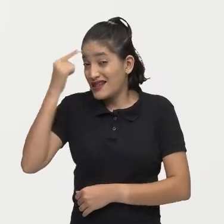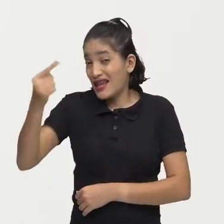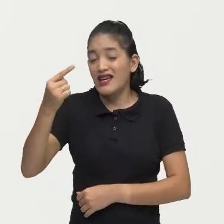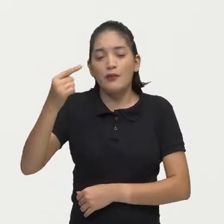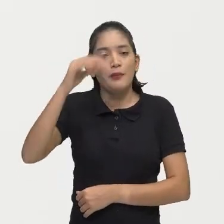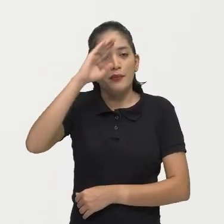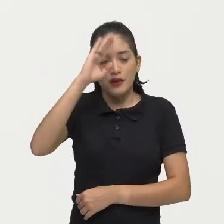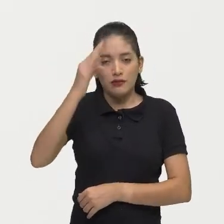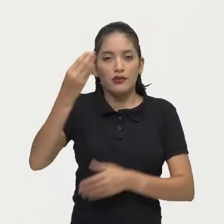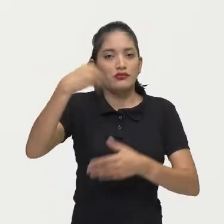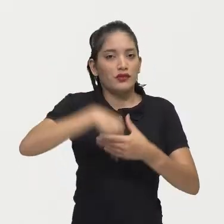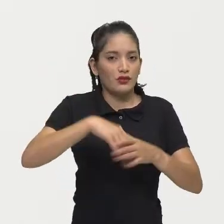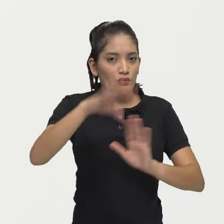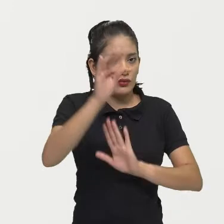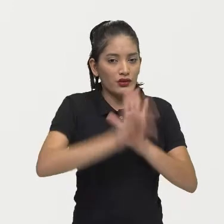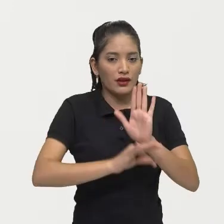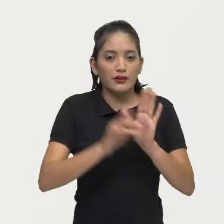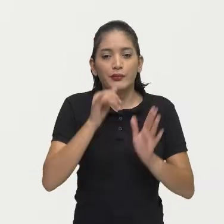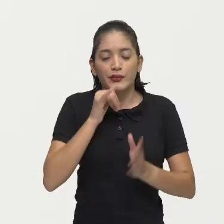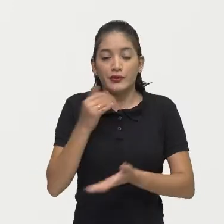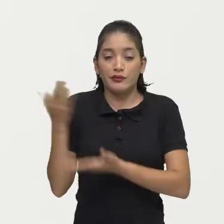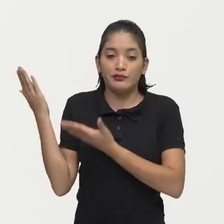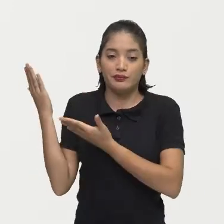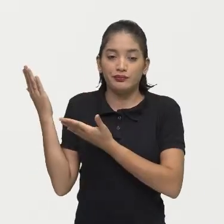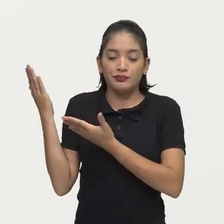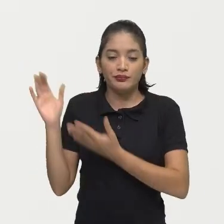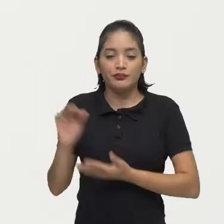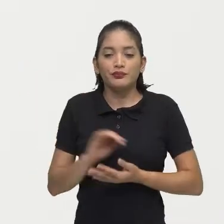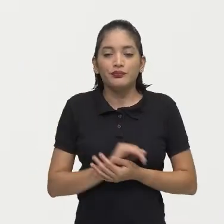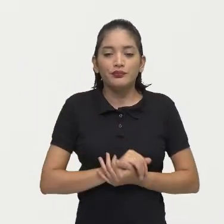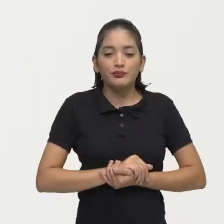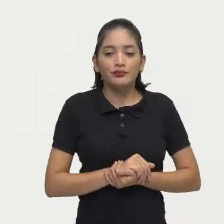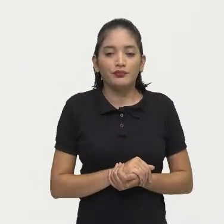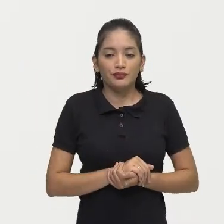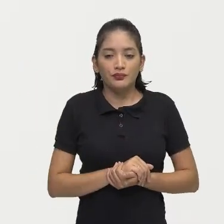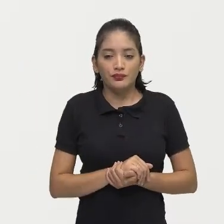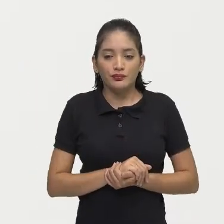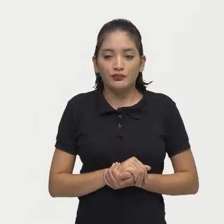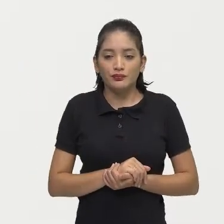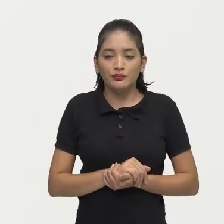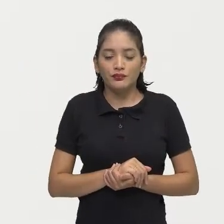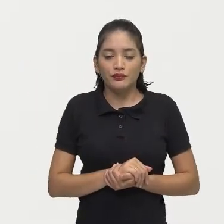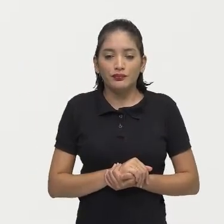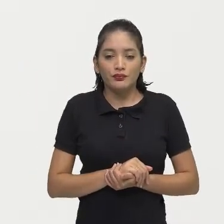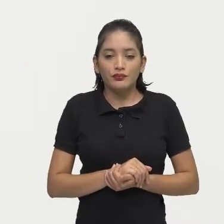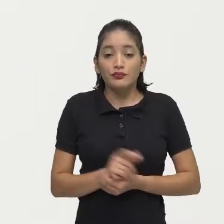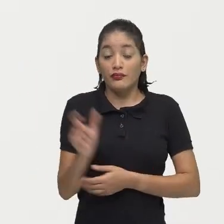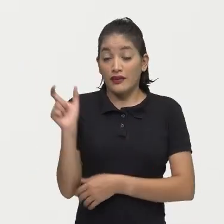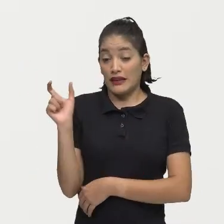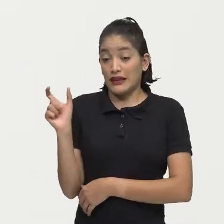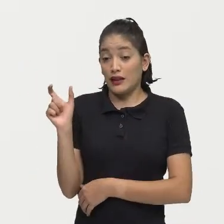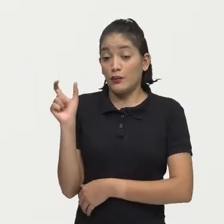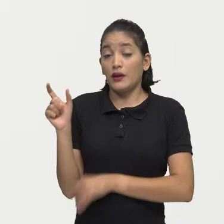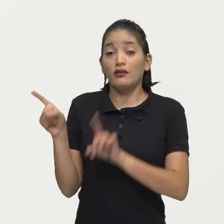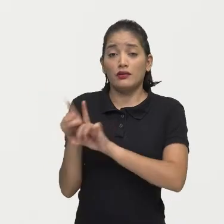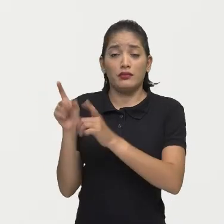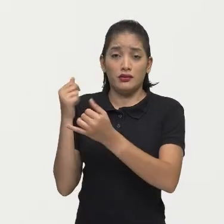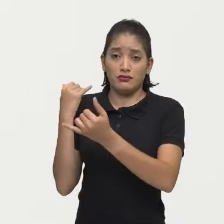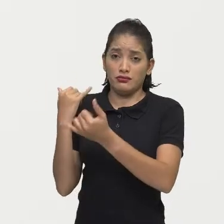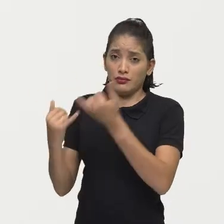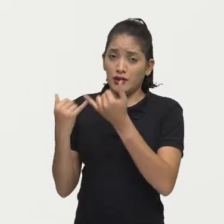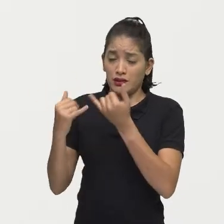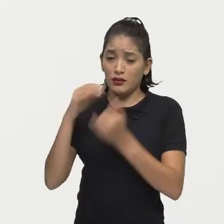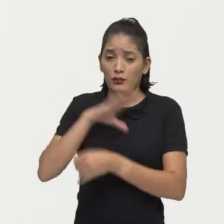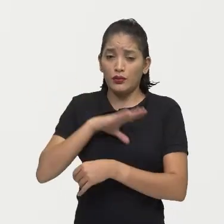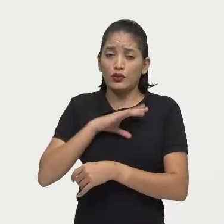do texto. Então, the Blue Whale Extinction, ok? Essa palavra aqui é palavra cognata, que